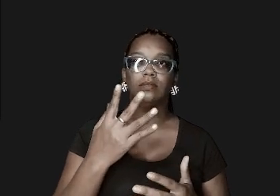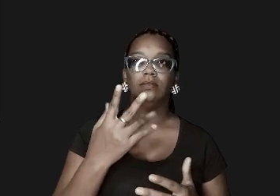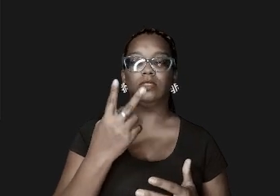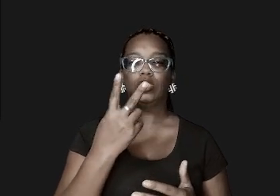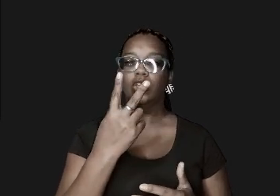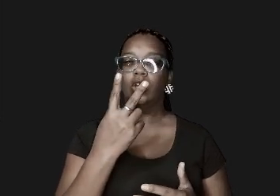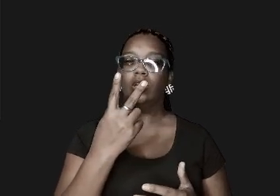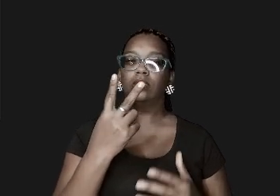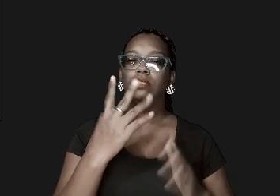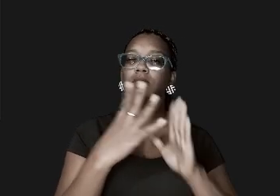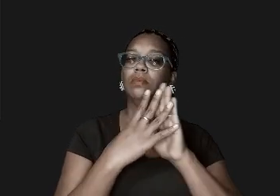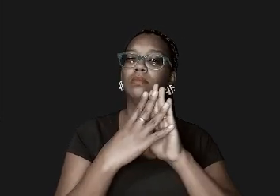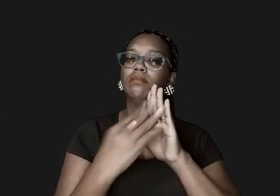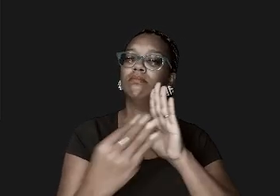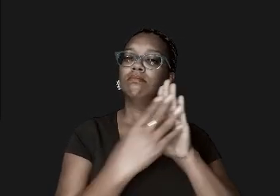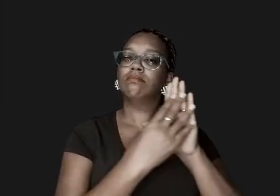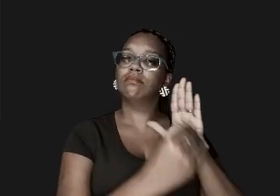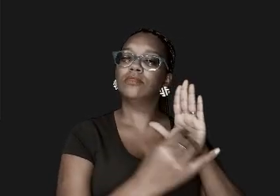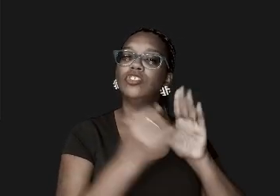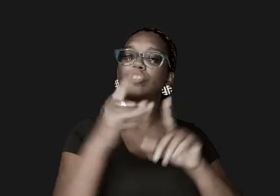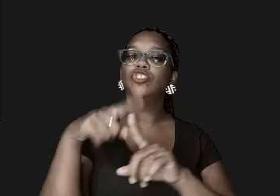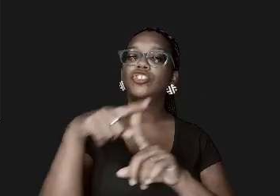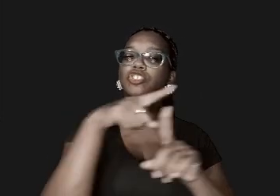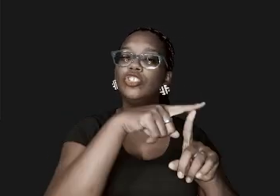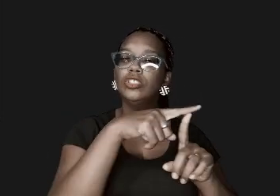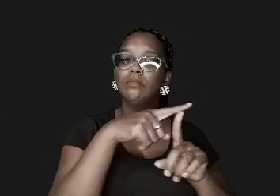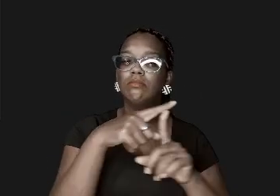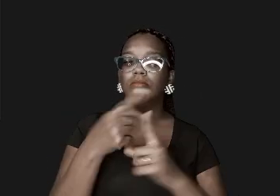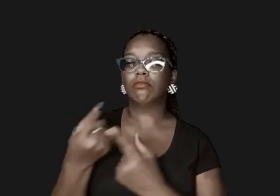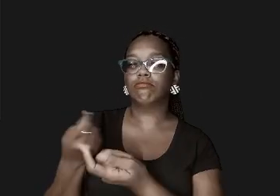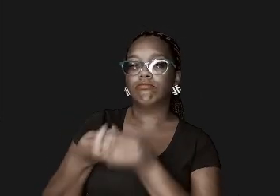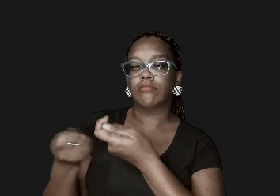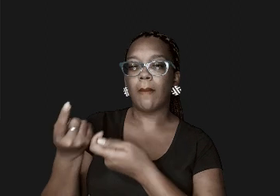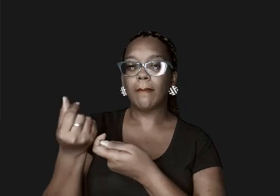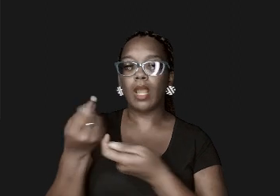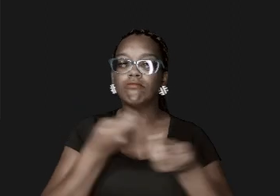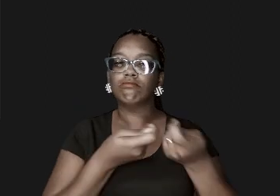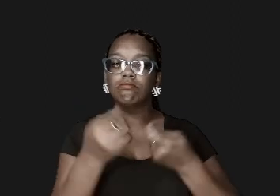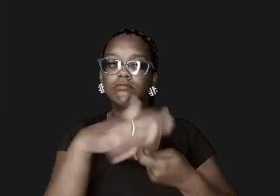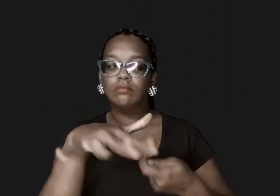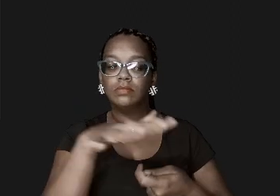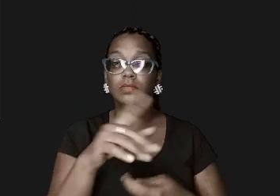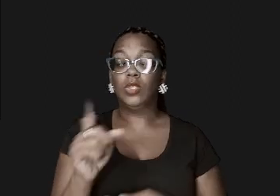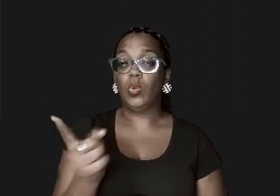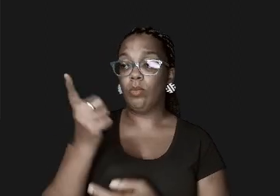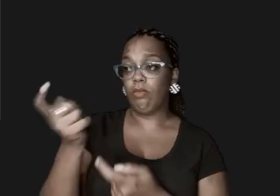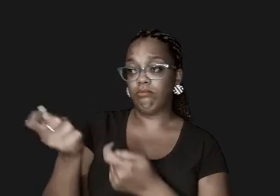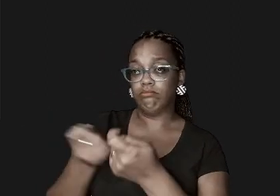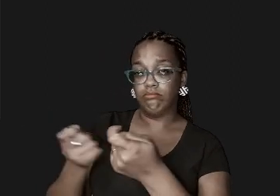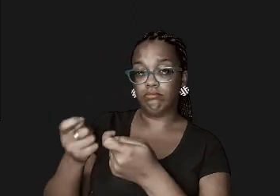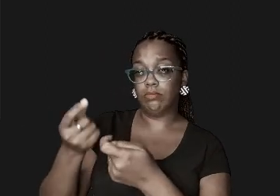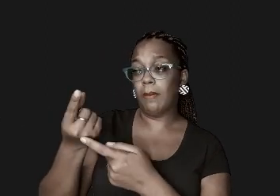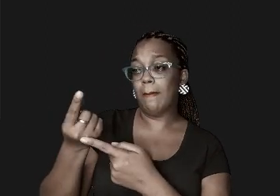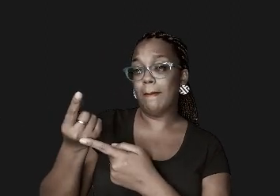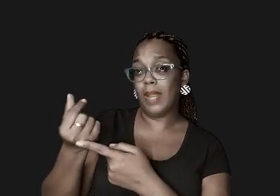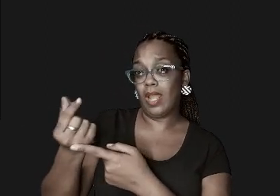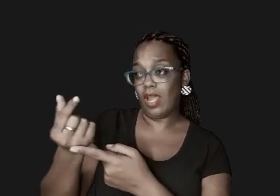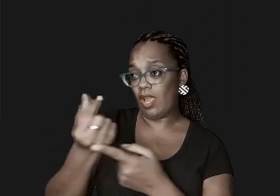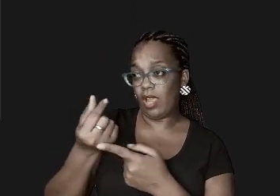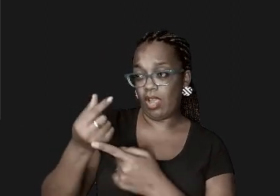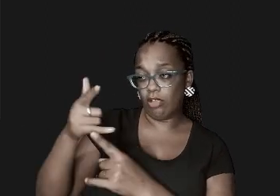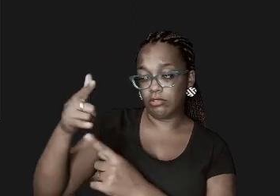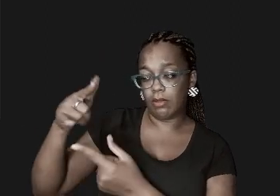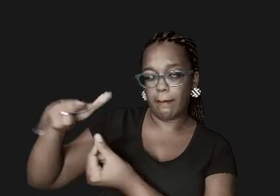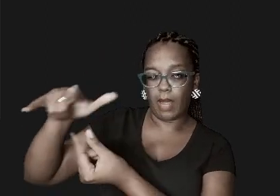existem ao menos dois grandes grandes modalidades de manipulação de